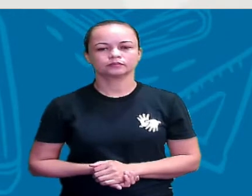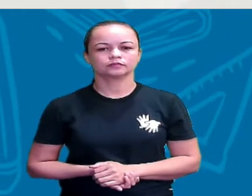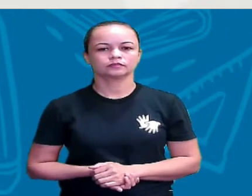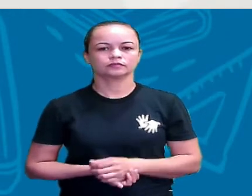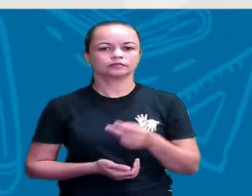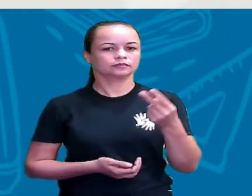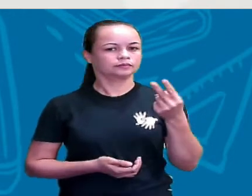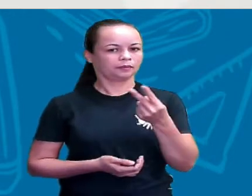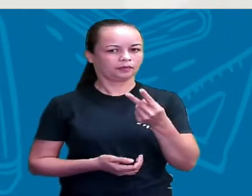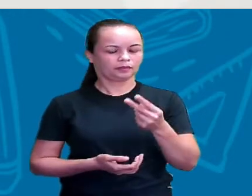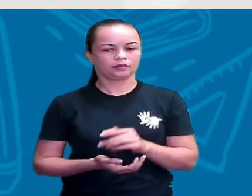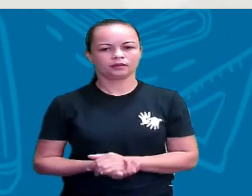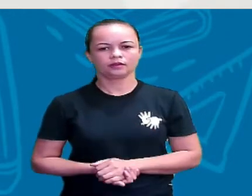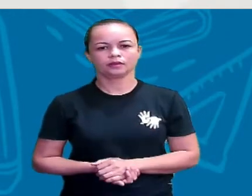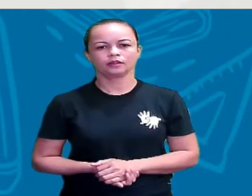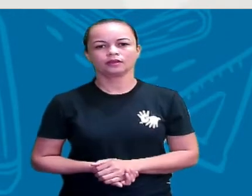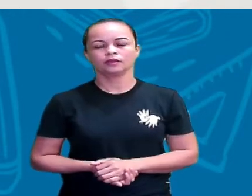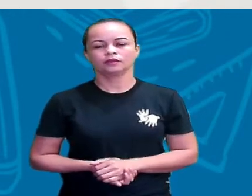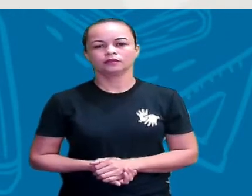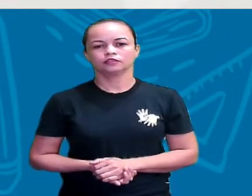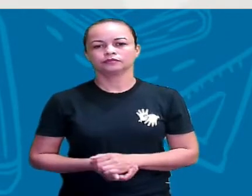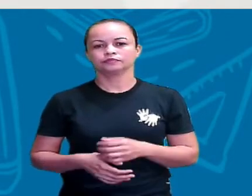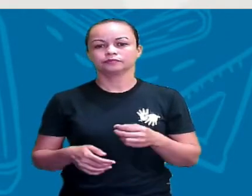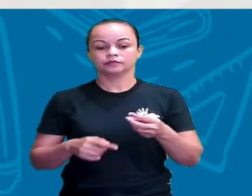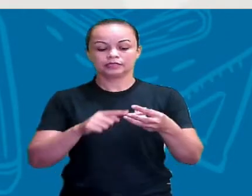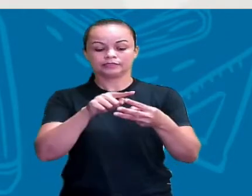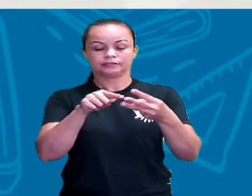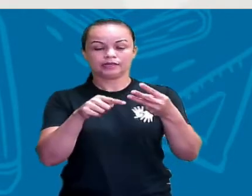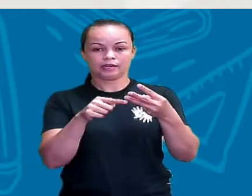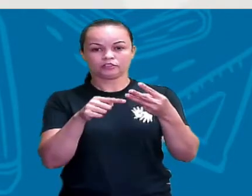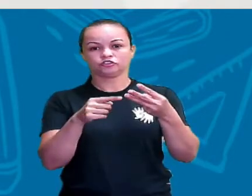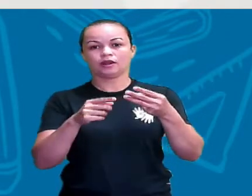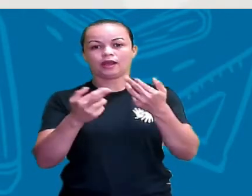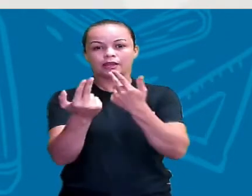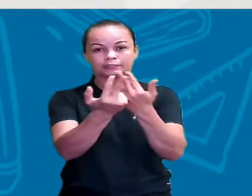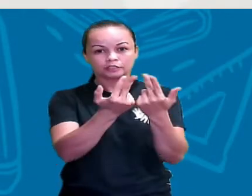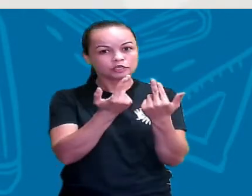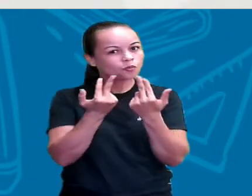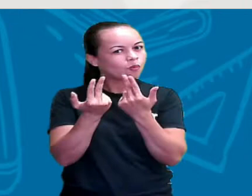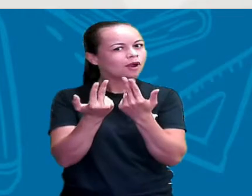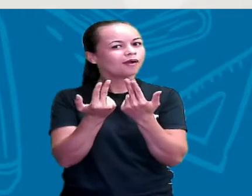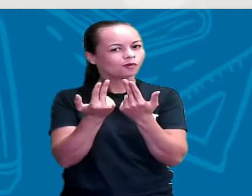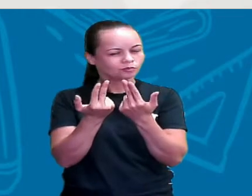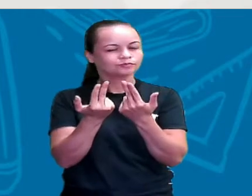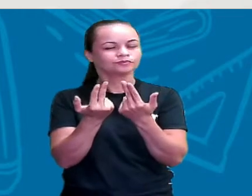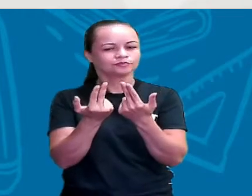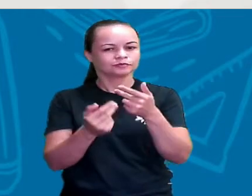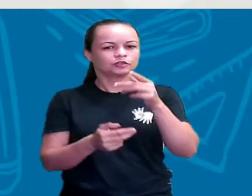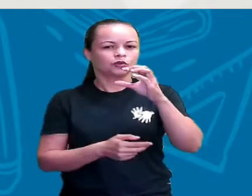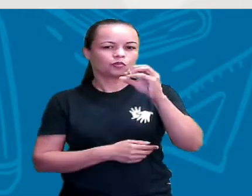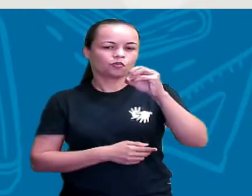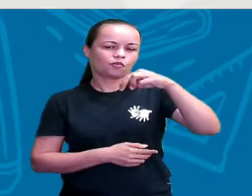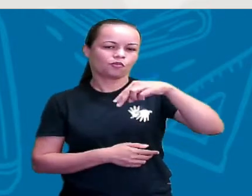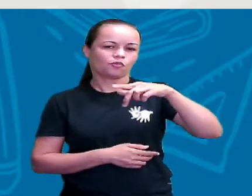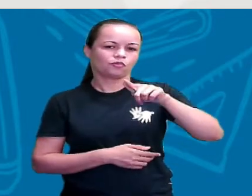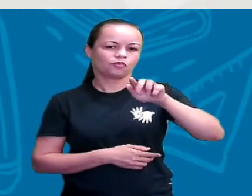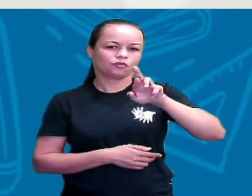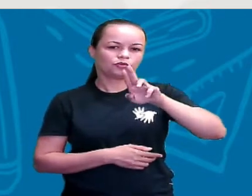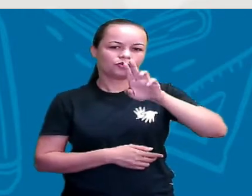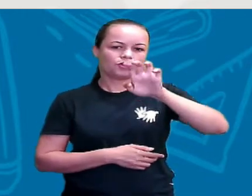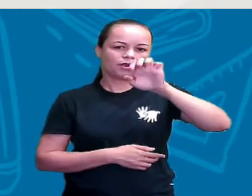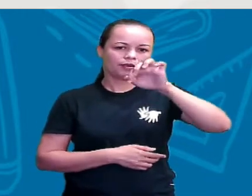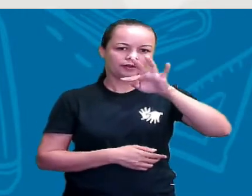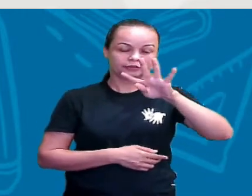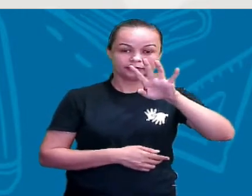Segundo caso, 3 lados congruentes, ou seja, os 3 lados são o quê? Iguais. Todos